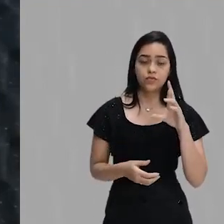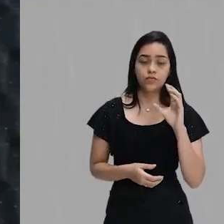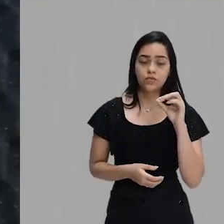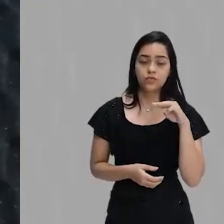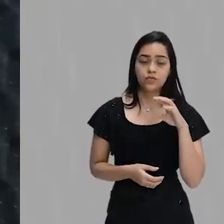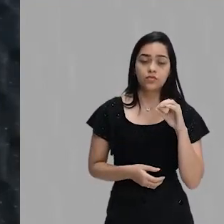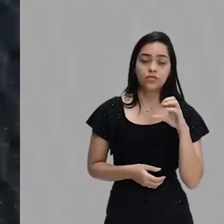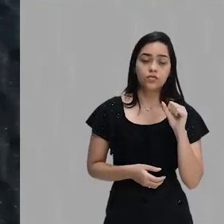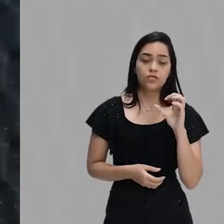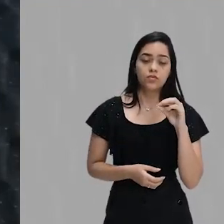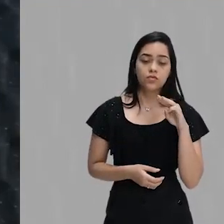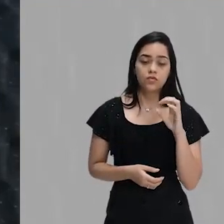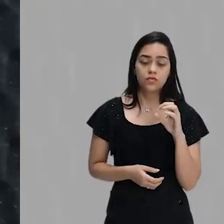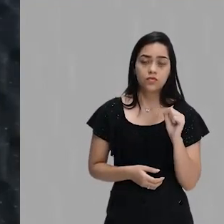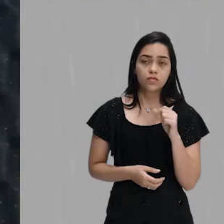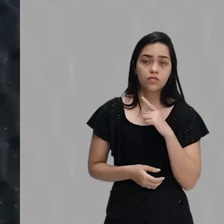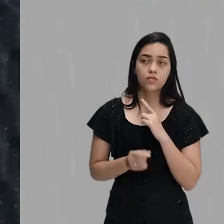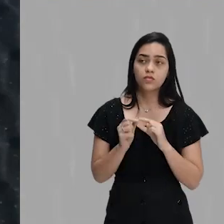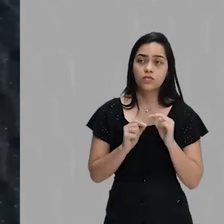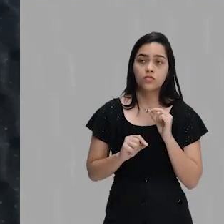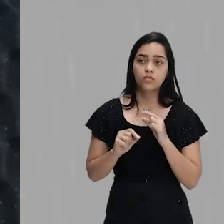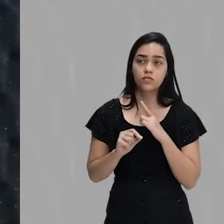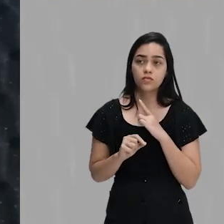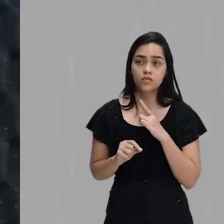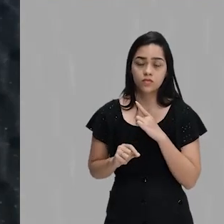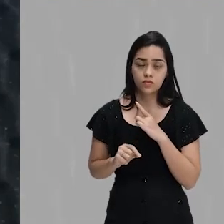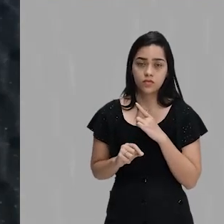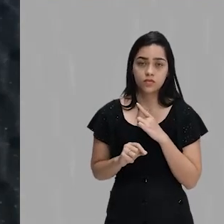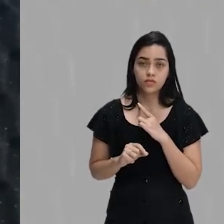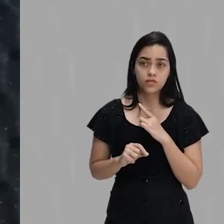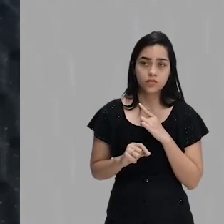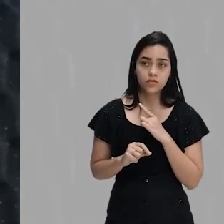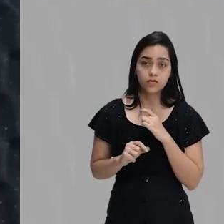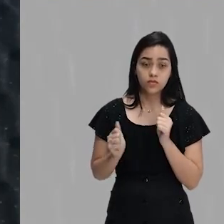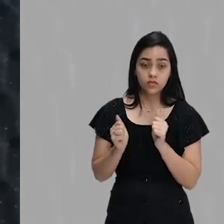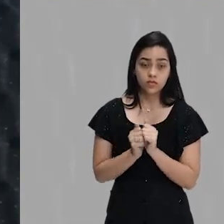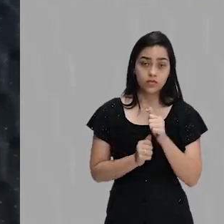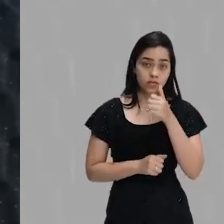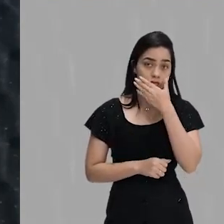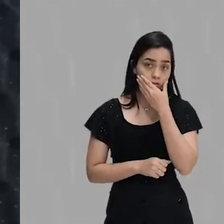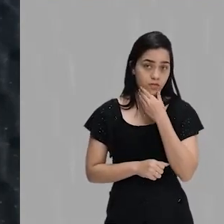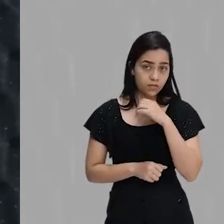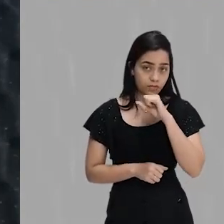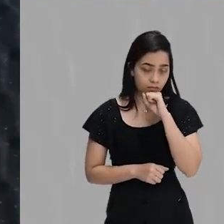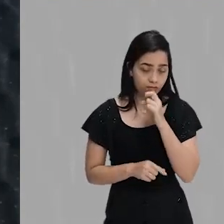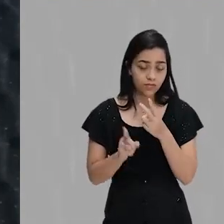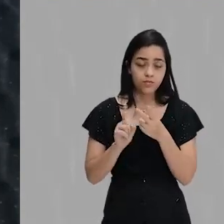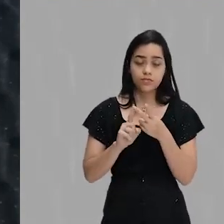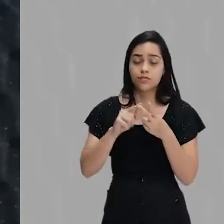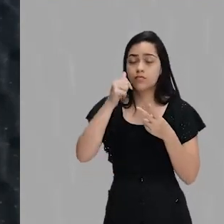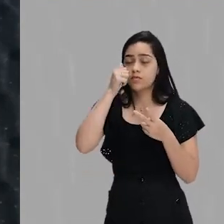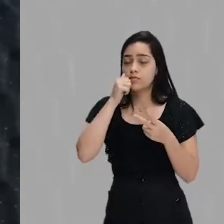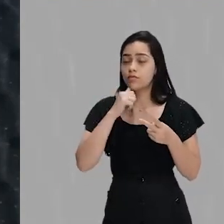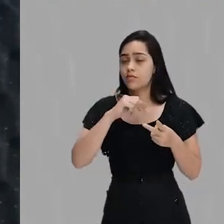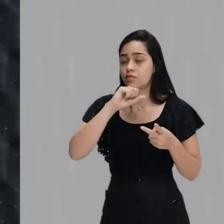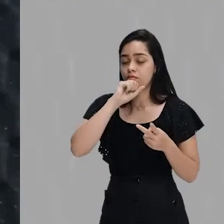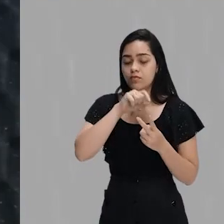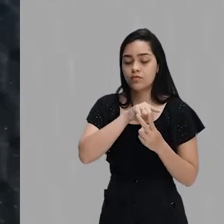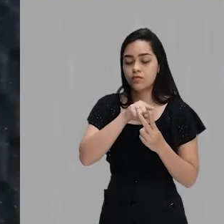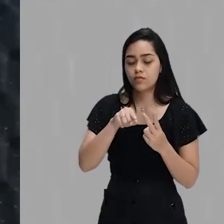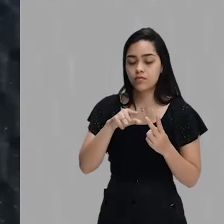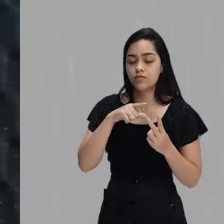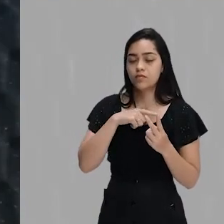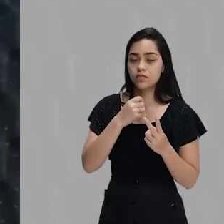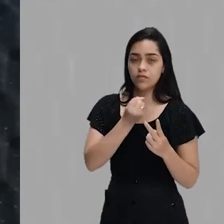dizer que ele é formado pelo conjunto cromossômico que veio do pai e o conjunto cromossômico que veio da mãe. E